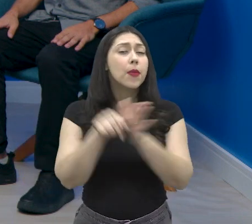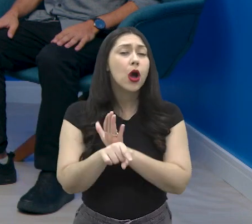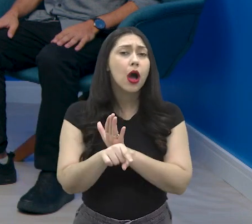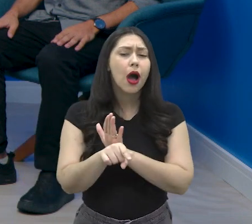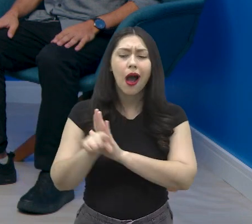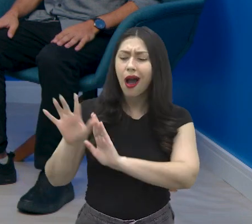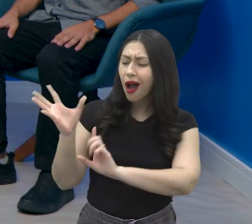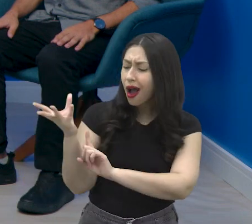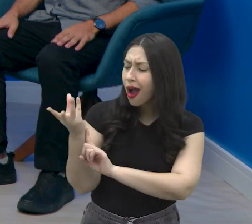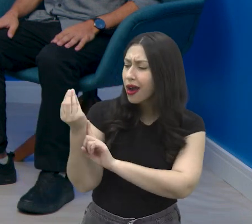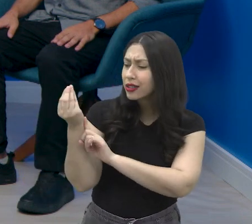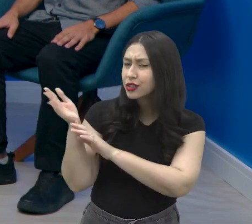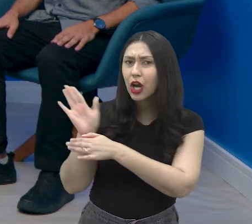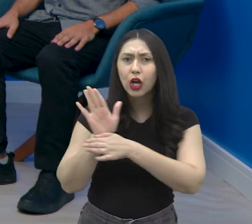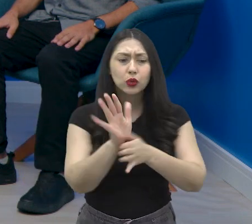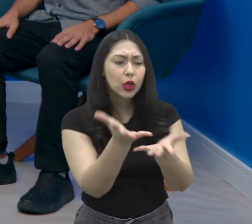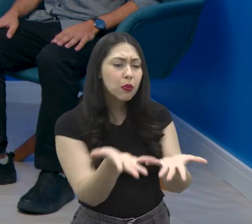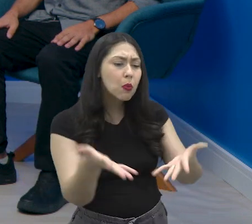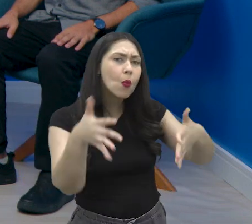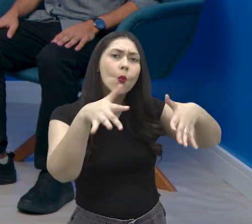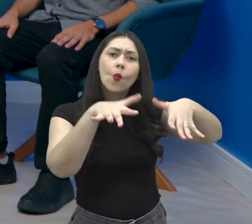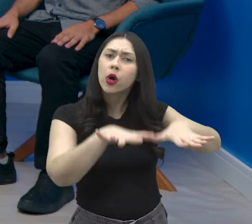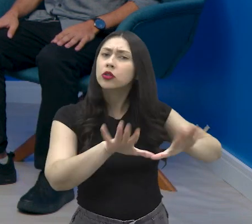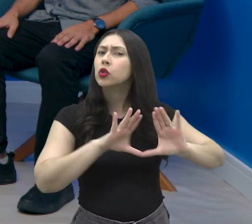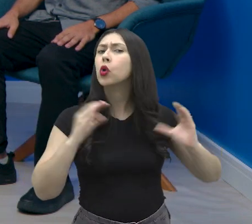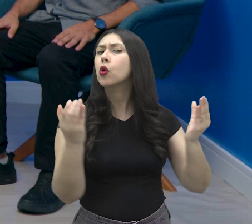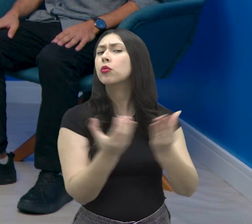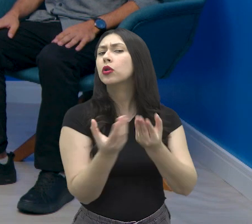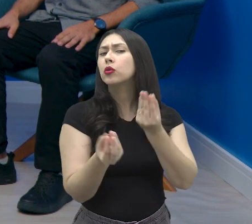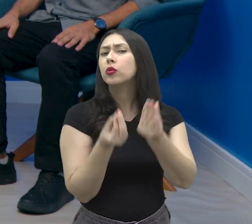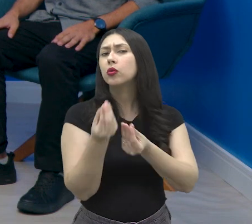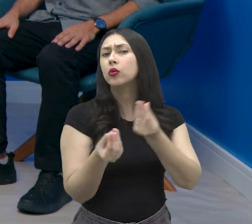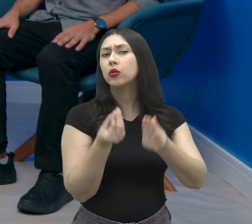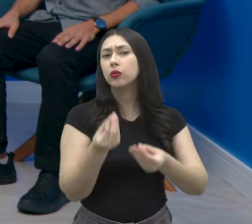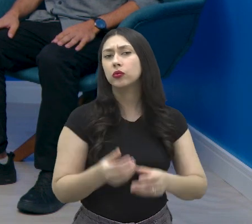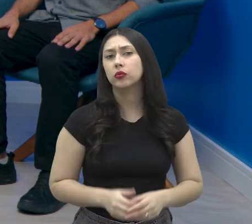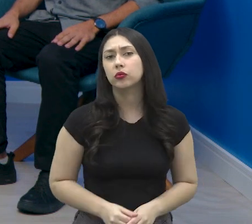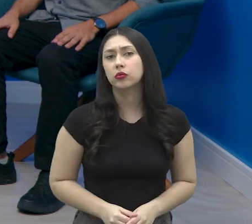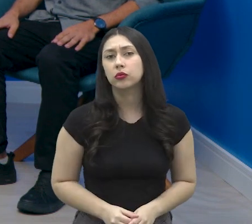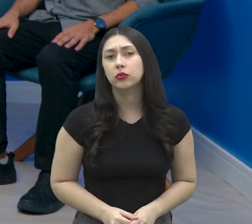forma a arte promove a inclusão social nas comunidades.